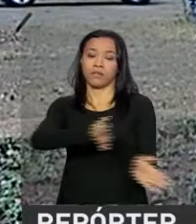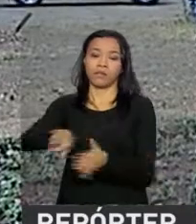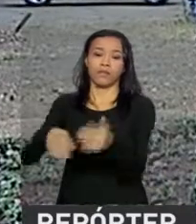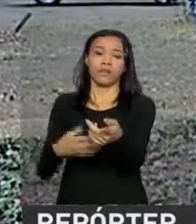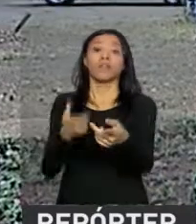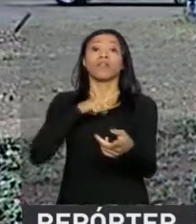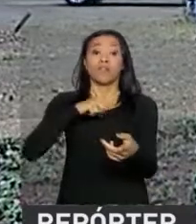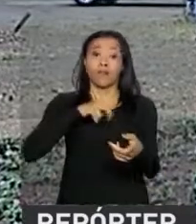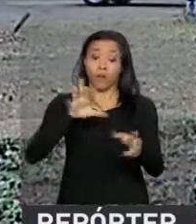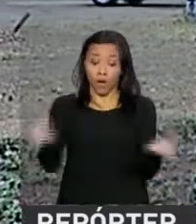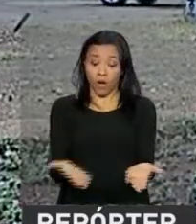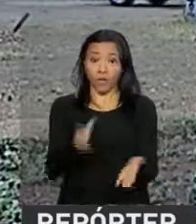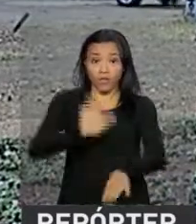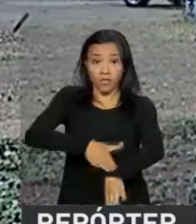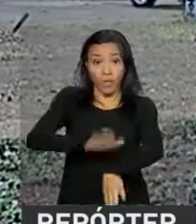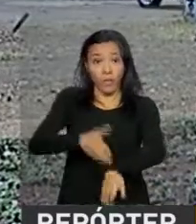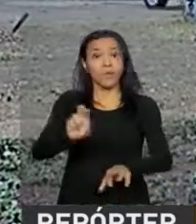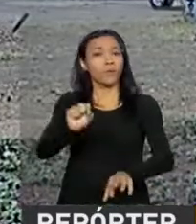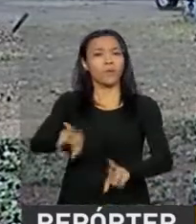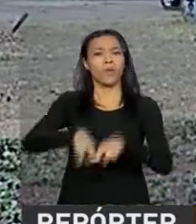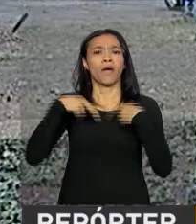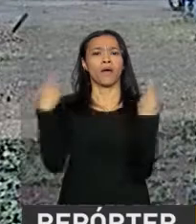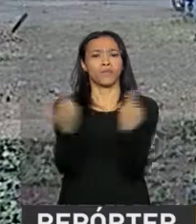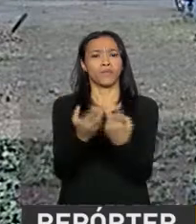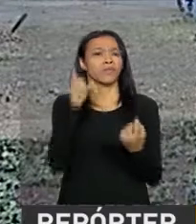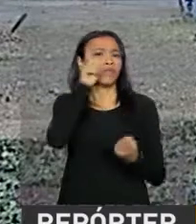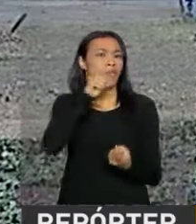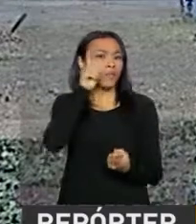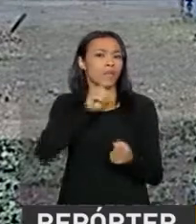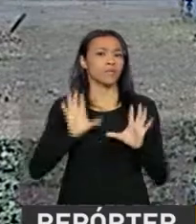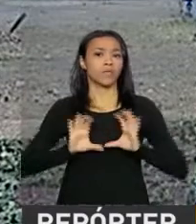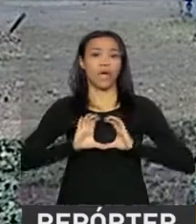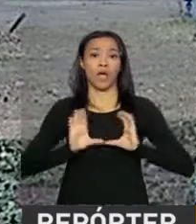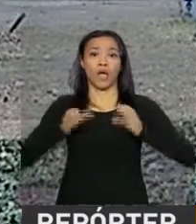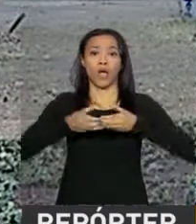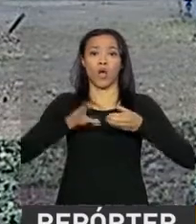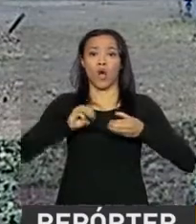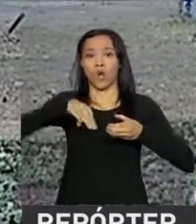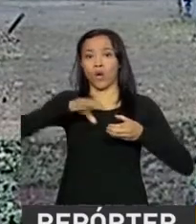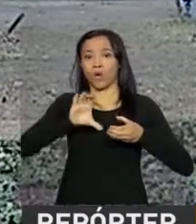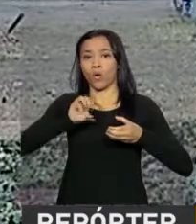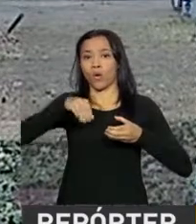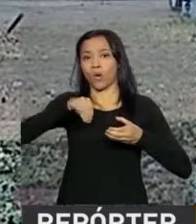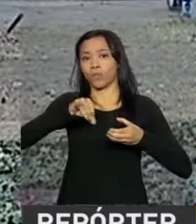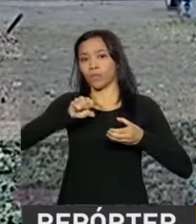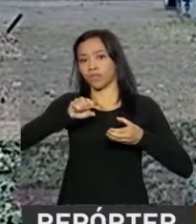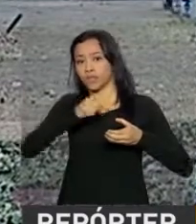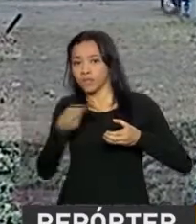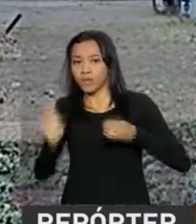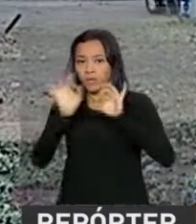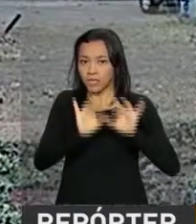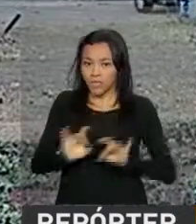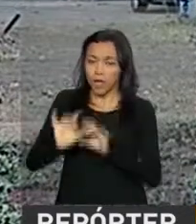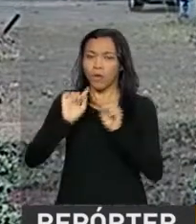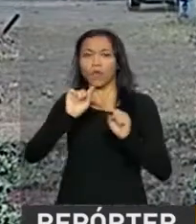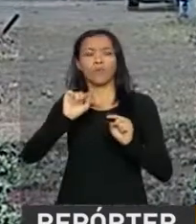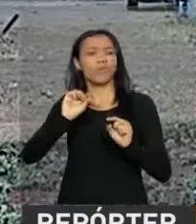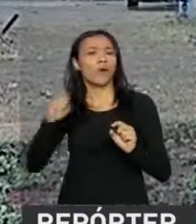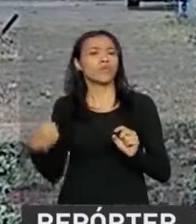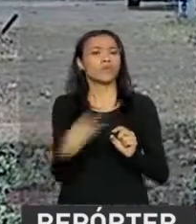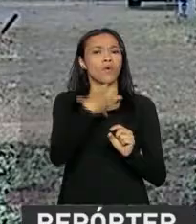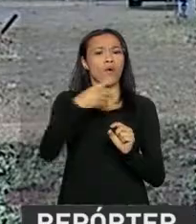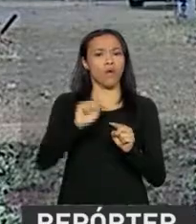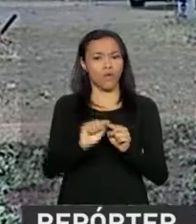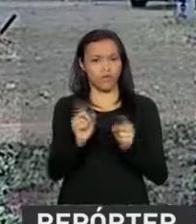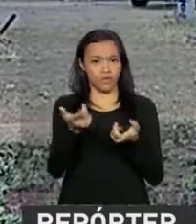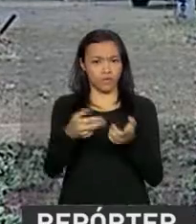está reunido nesse momento com os deputados da comissão especial que discute o novo regime fiscal, como é chamada a proposta de